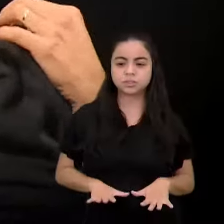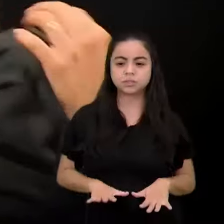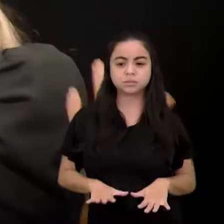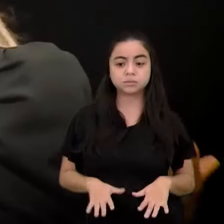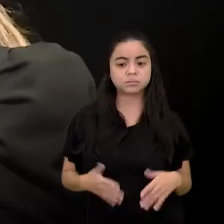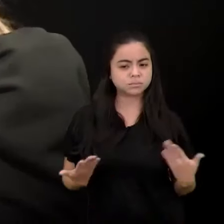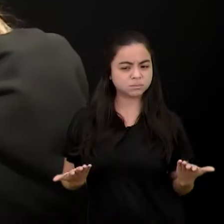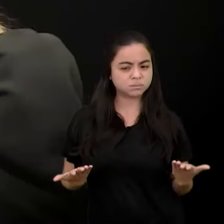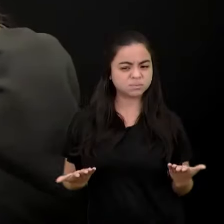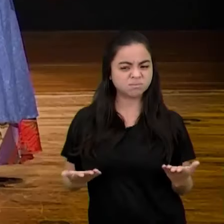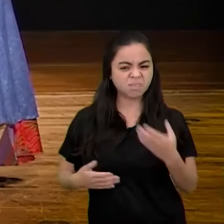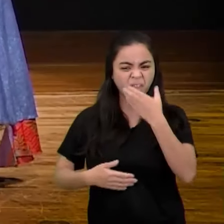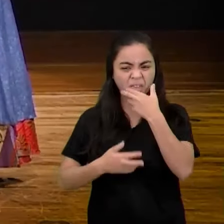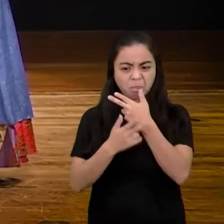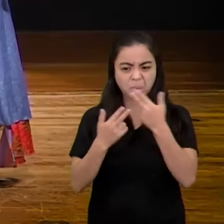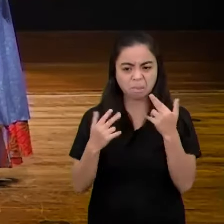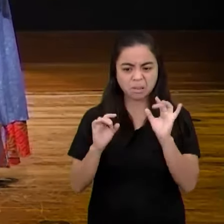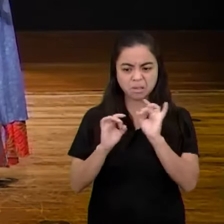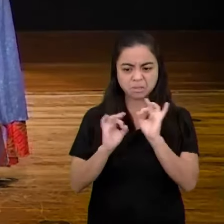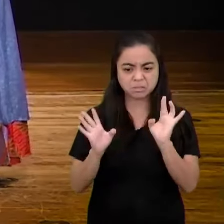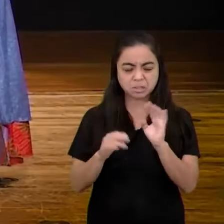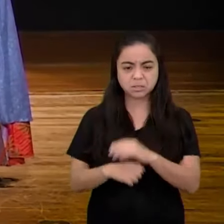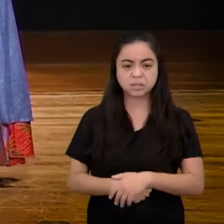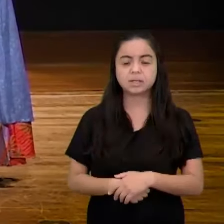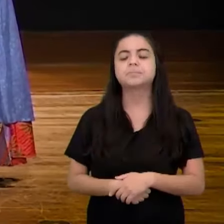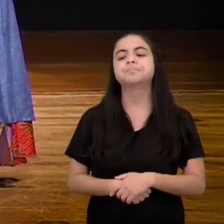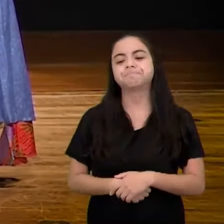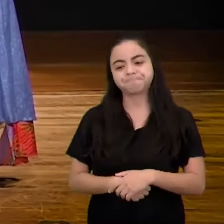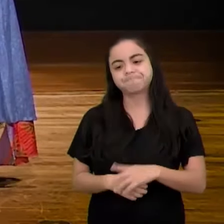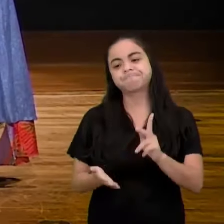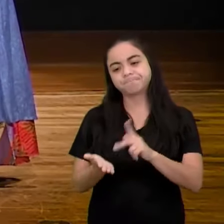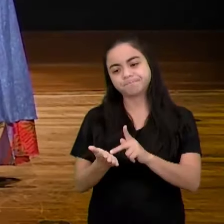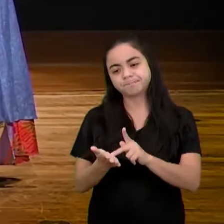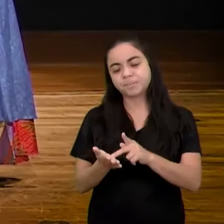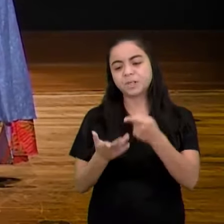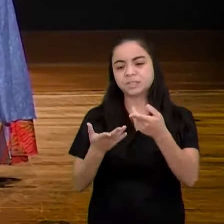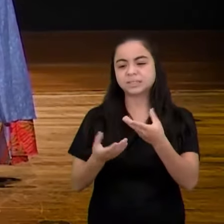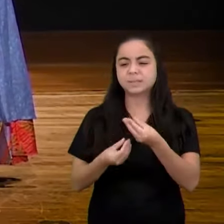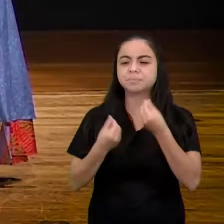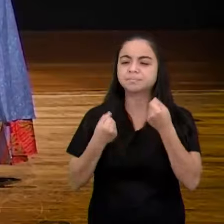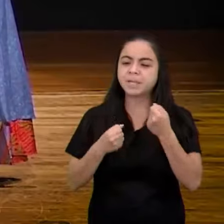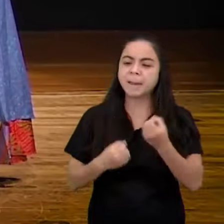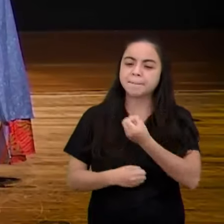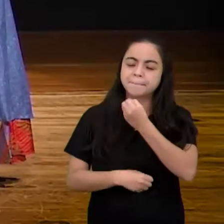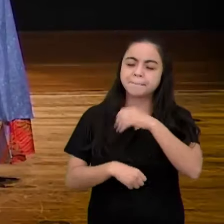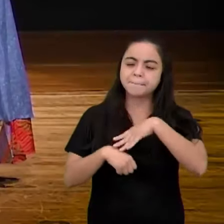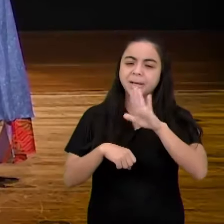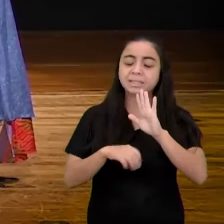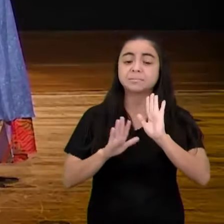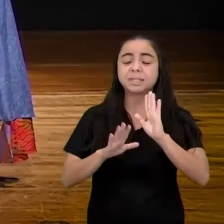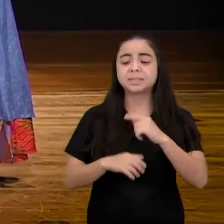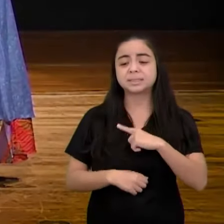enfeites? Peras? De fato, mereces o melhor. Mereces o melhor, mas trouxe essa pera.